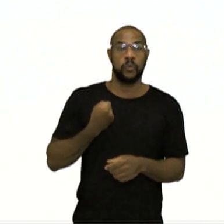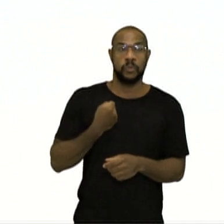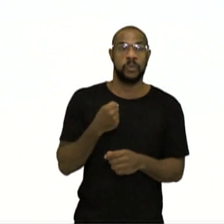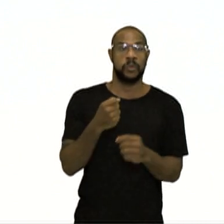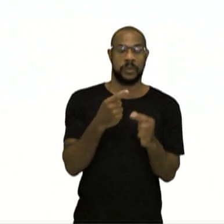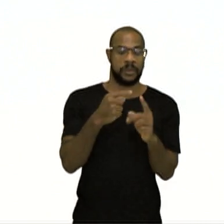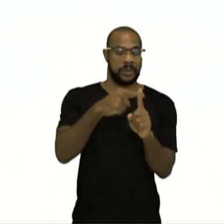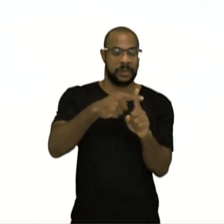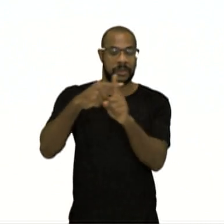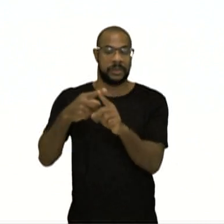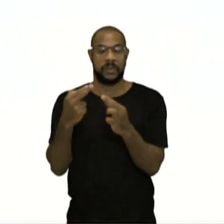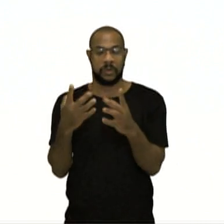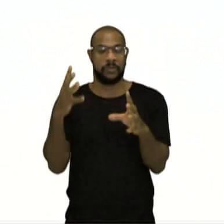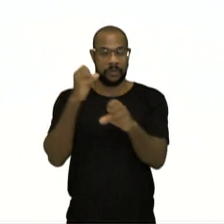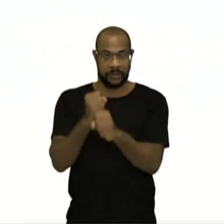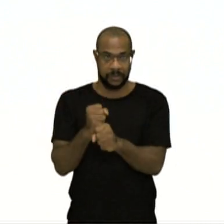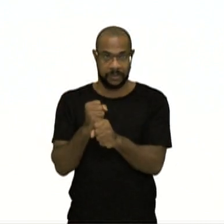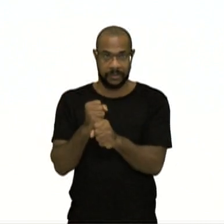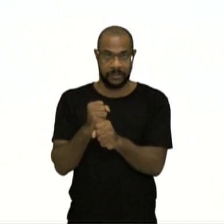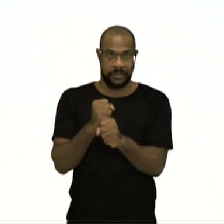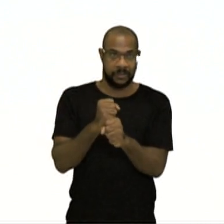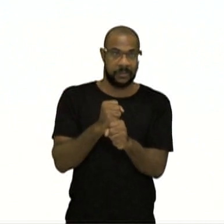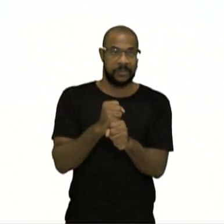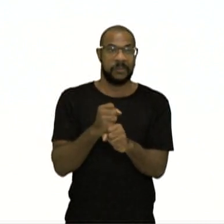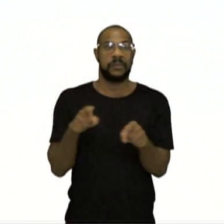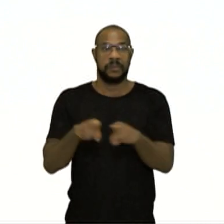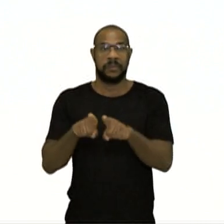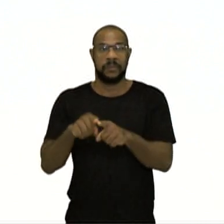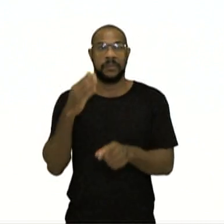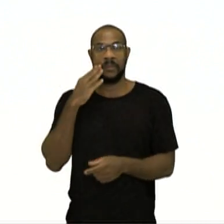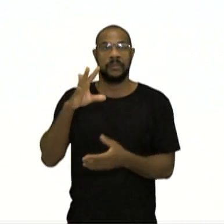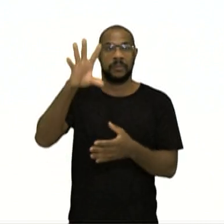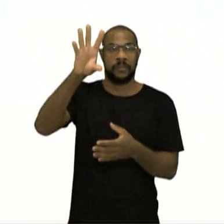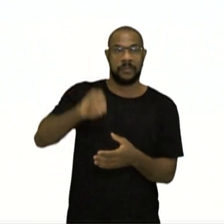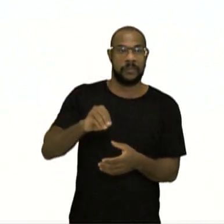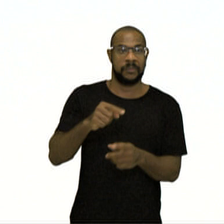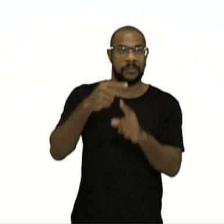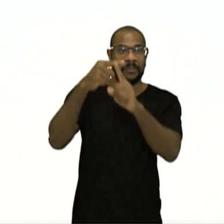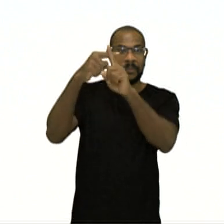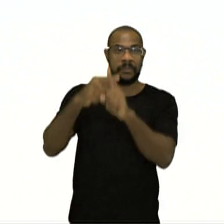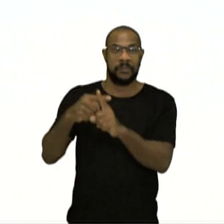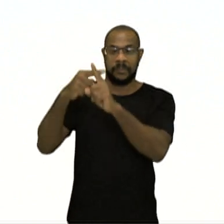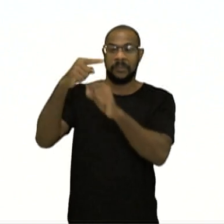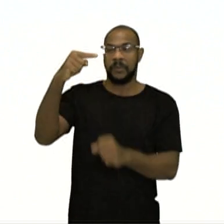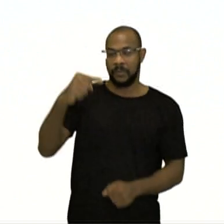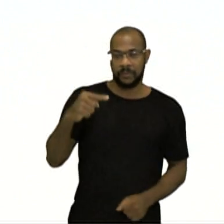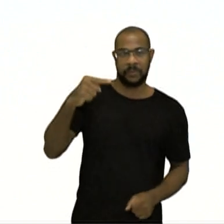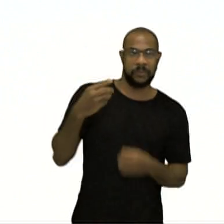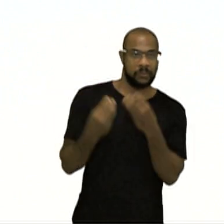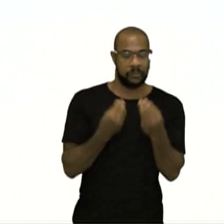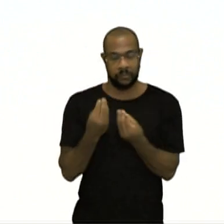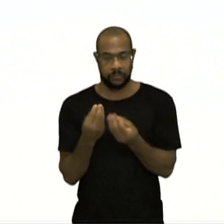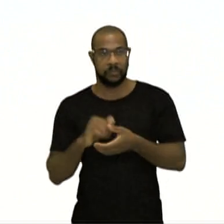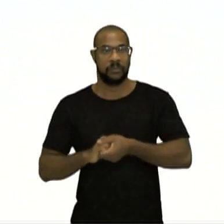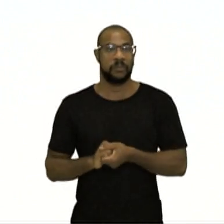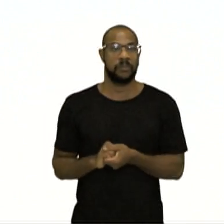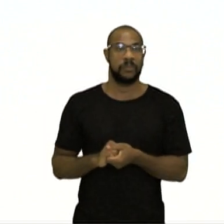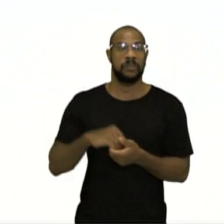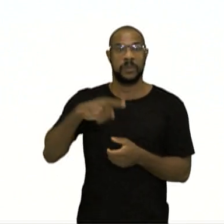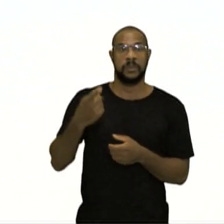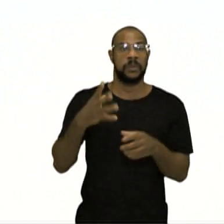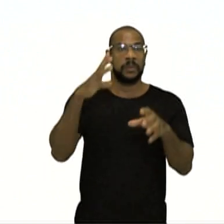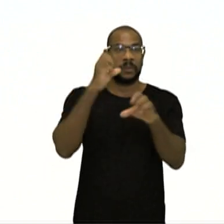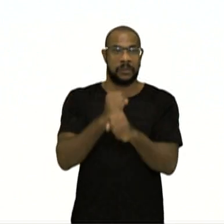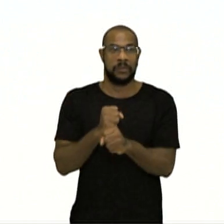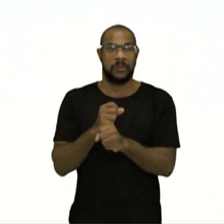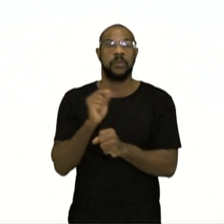somar, números com sinais iguais também vai somar, repetir o sinal do que você está fazendo soma e depois então números